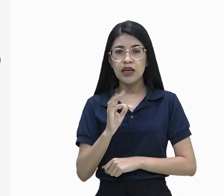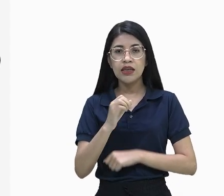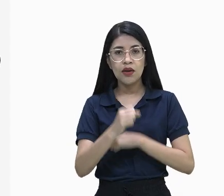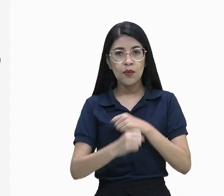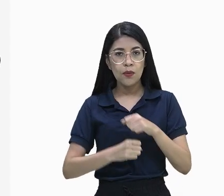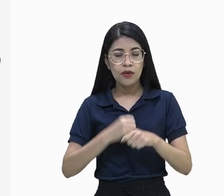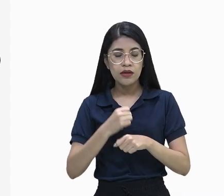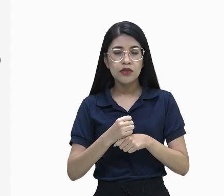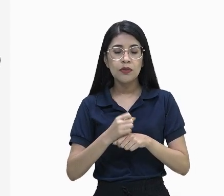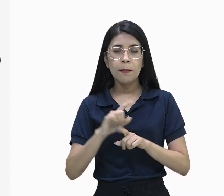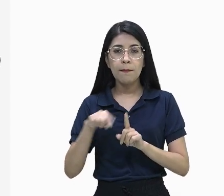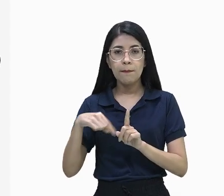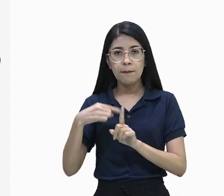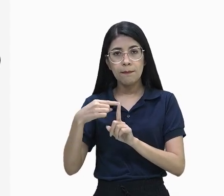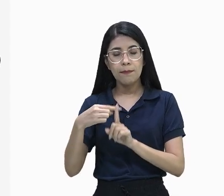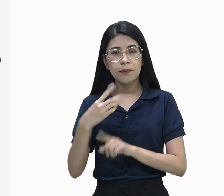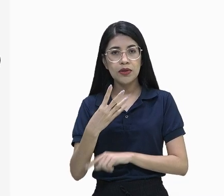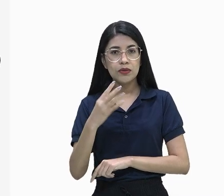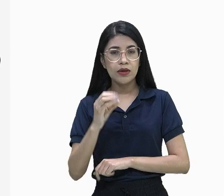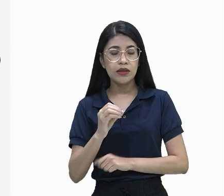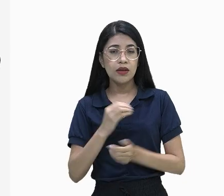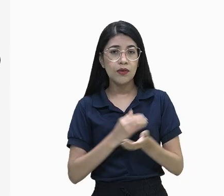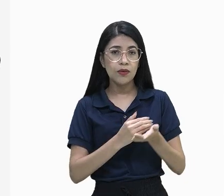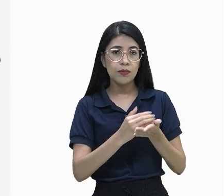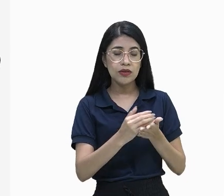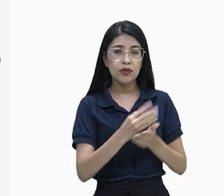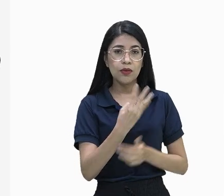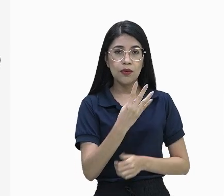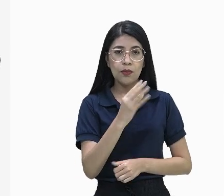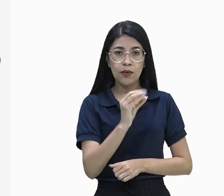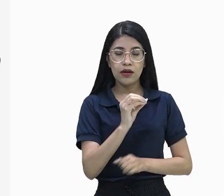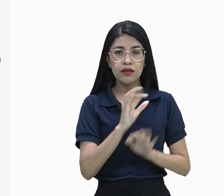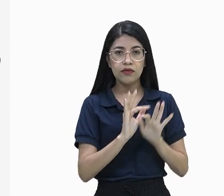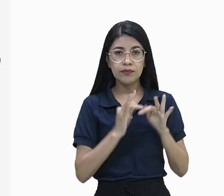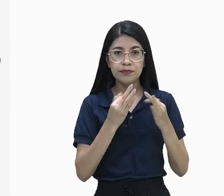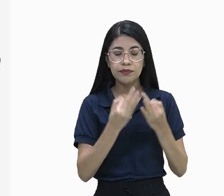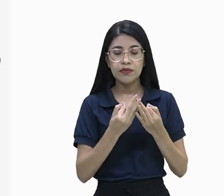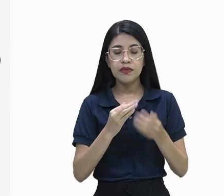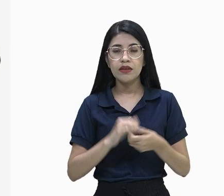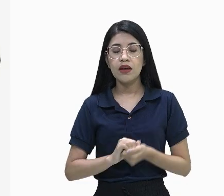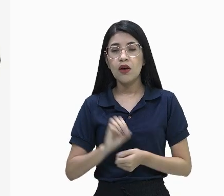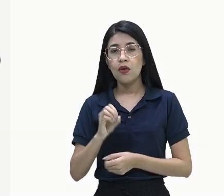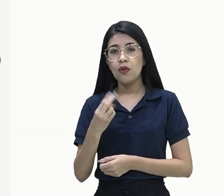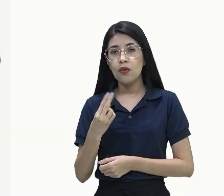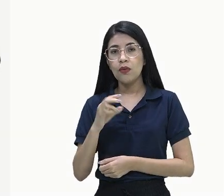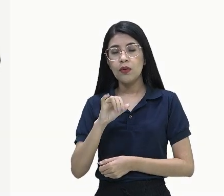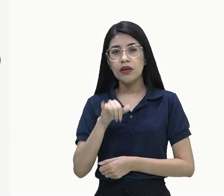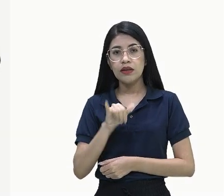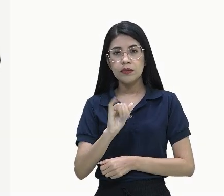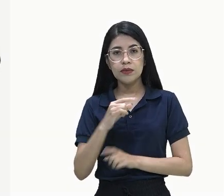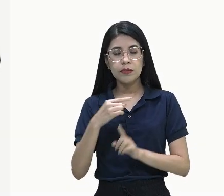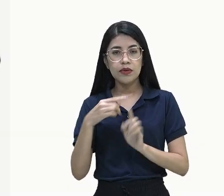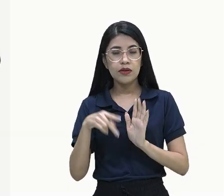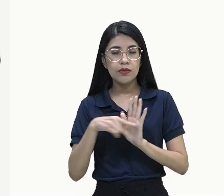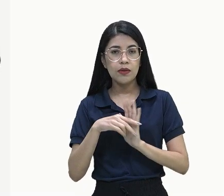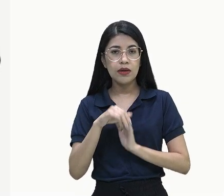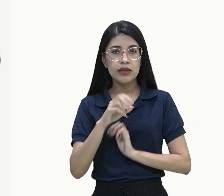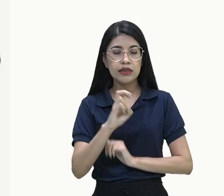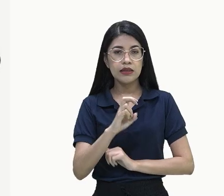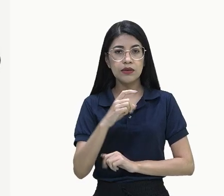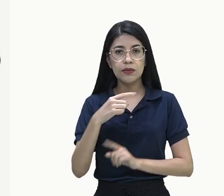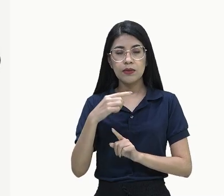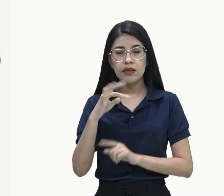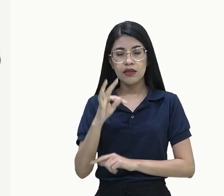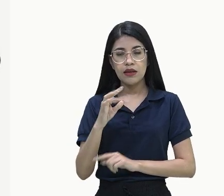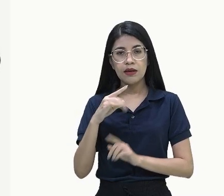tá? Mais 40, porque começou com 40, certo? Ou Y é igual a 5T mais 40.